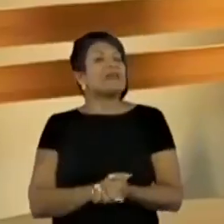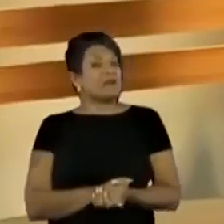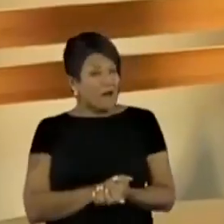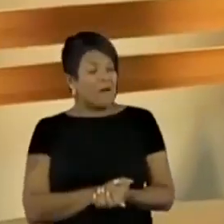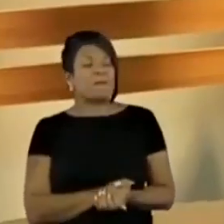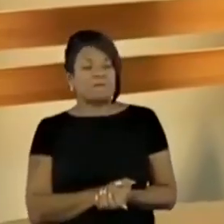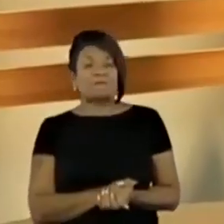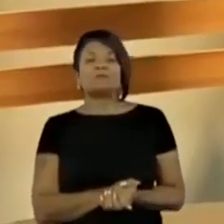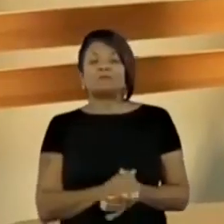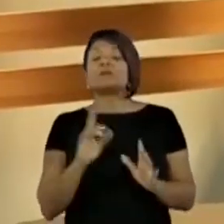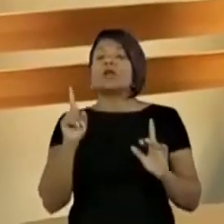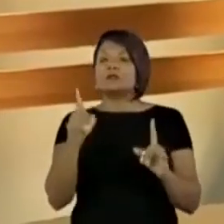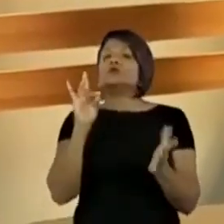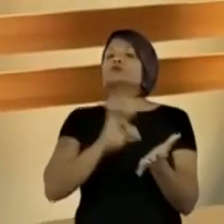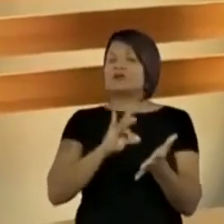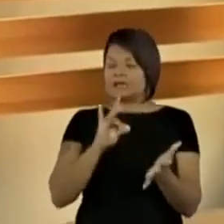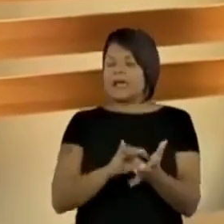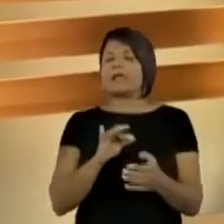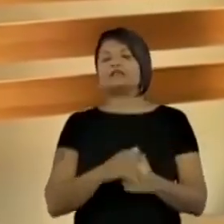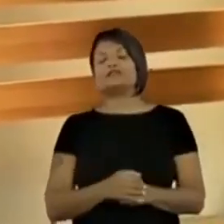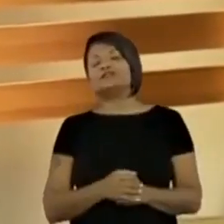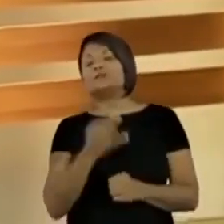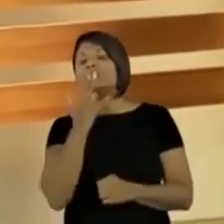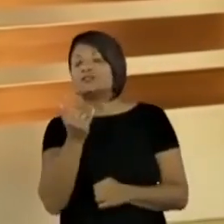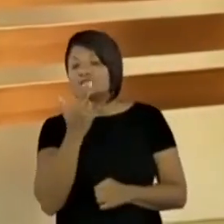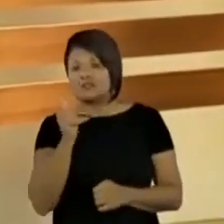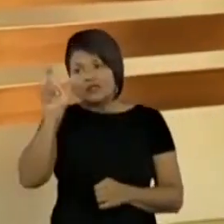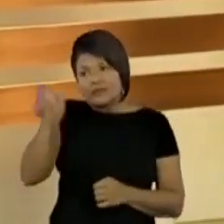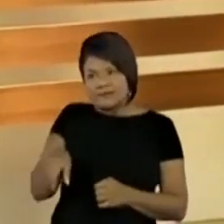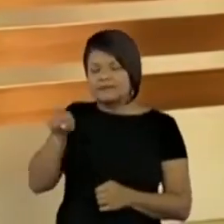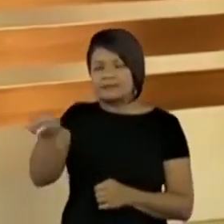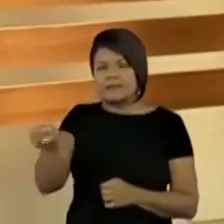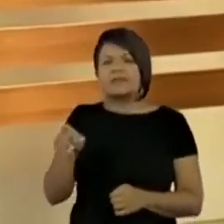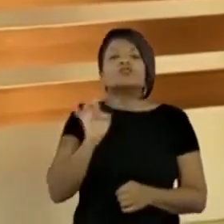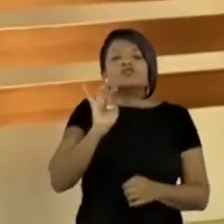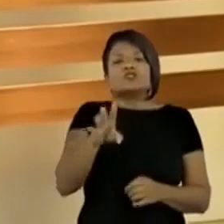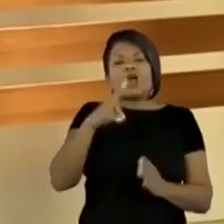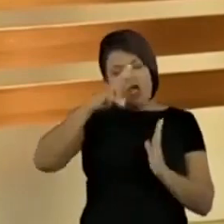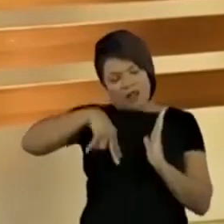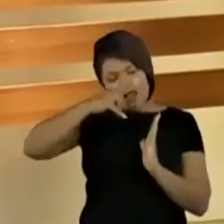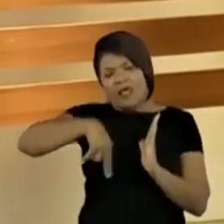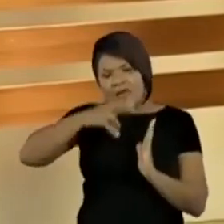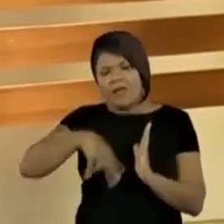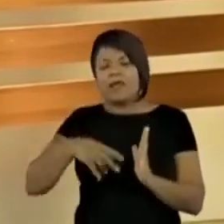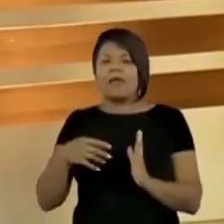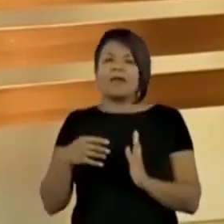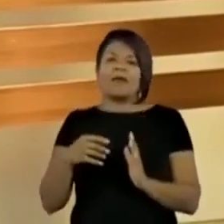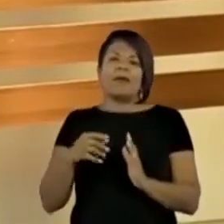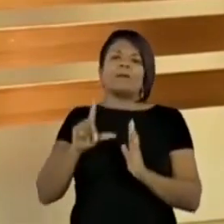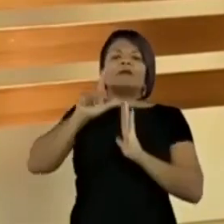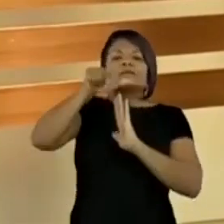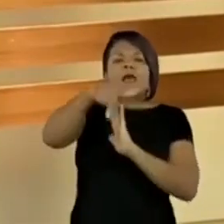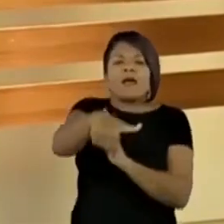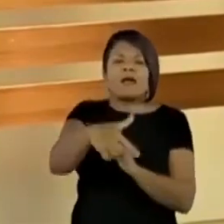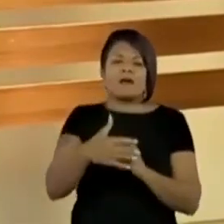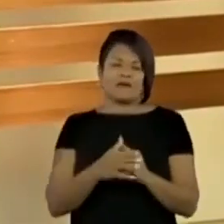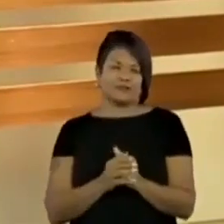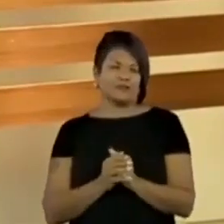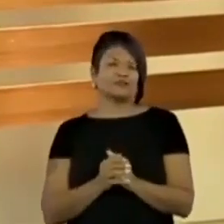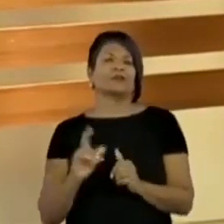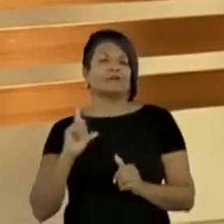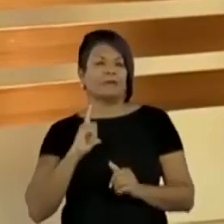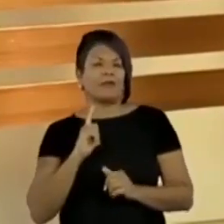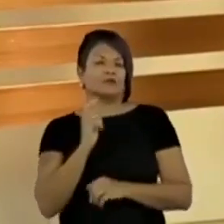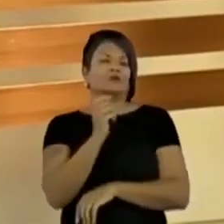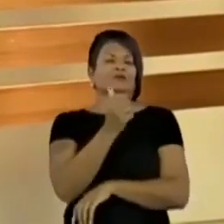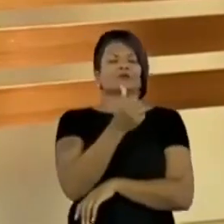aqui. Realmente, o Machado de Assis, geralmente, a gente acaba lendo ele um pouquinho mais tarde, no ensino fundamental,